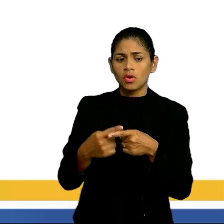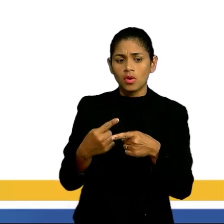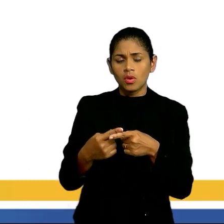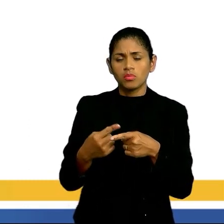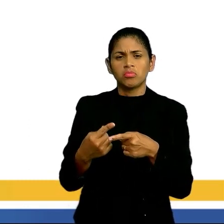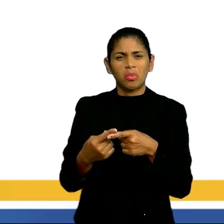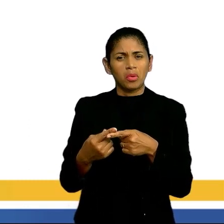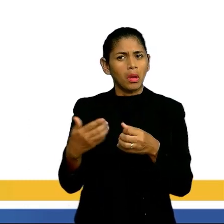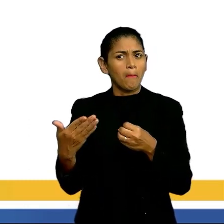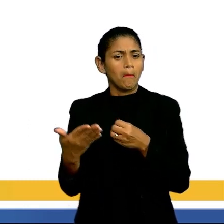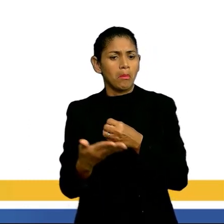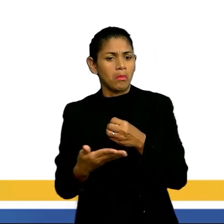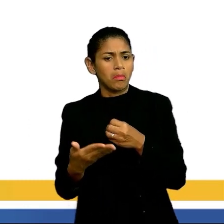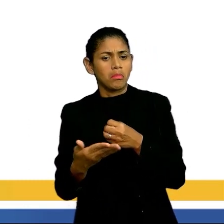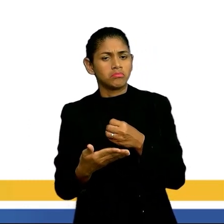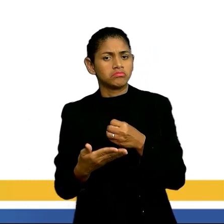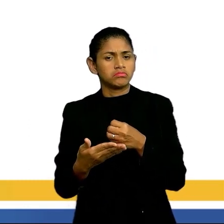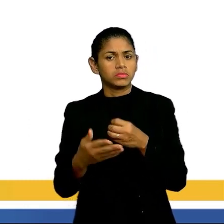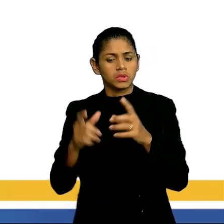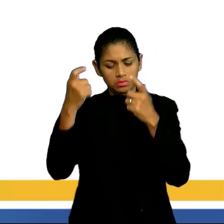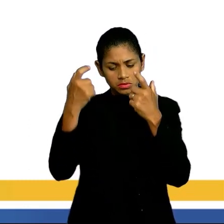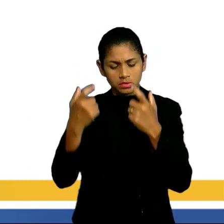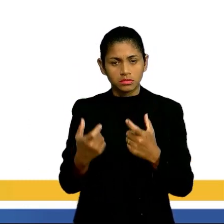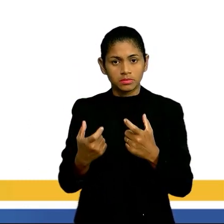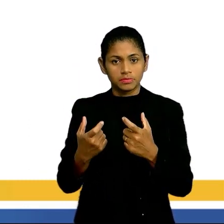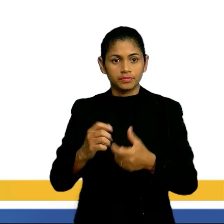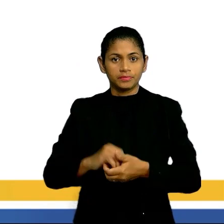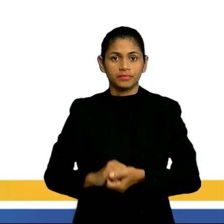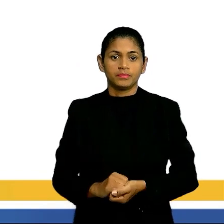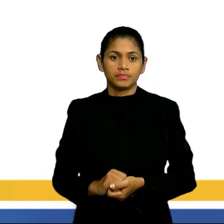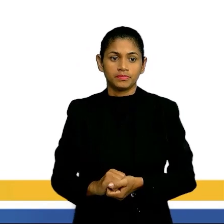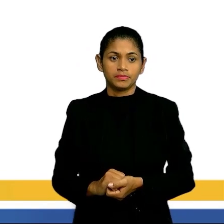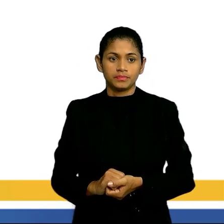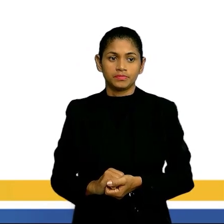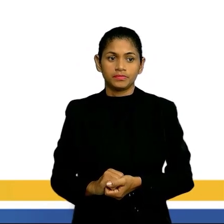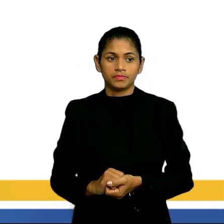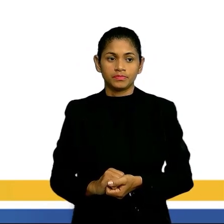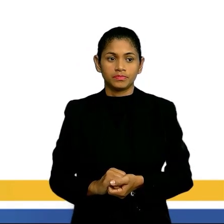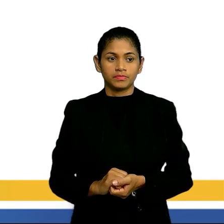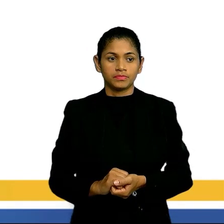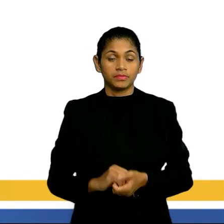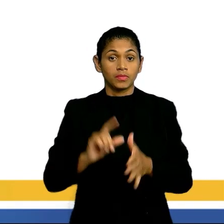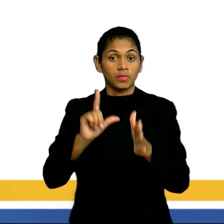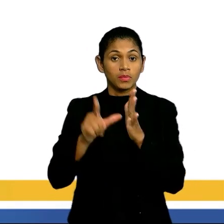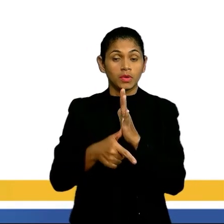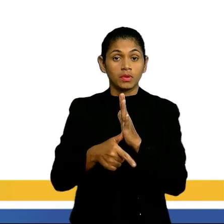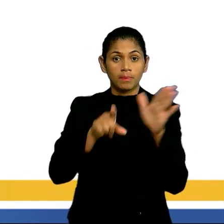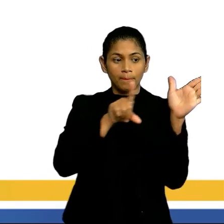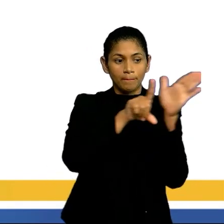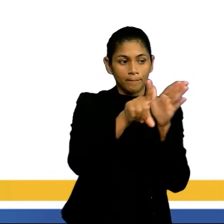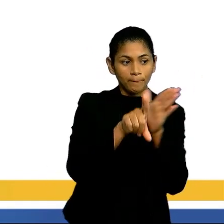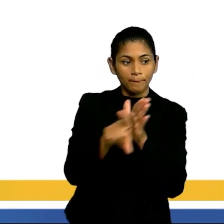considerá-lo como espécie? Também não. Então, a alternativa correta é a alternativa D, tá certo? Próxima questão.